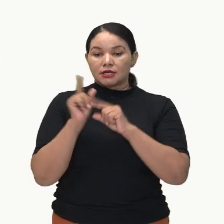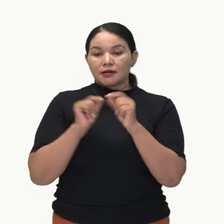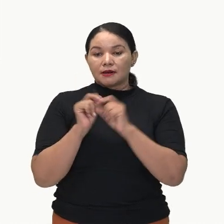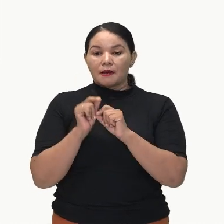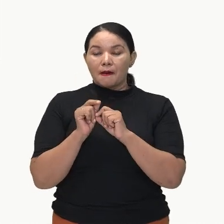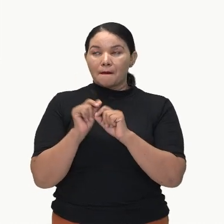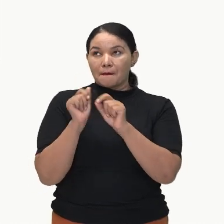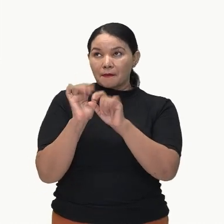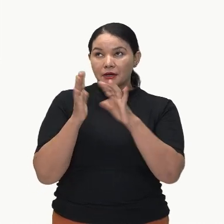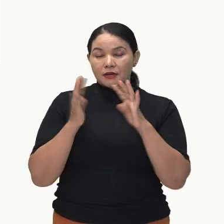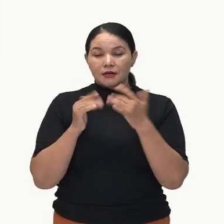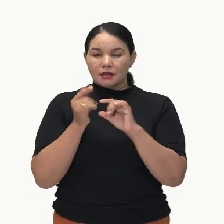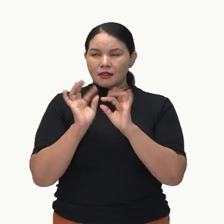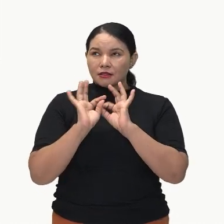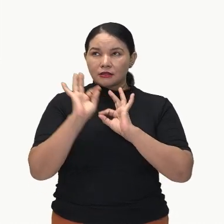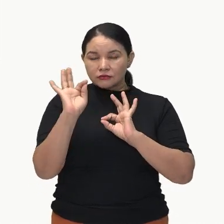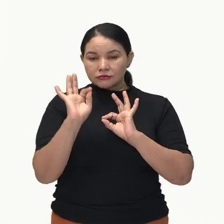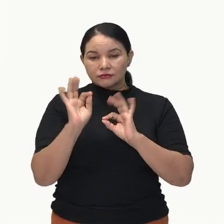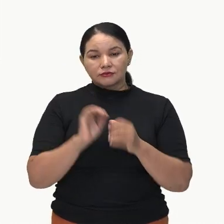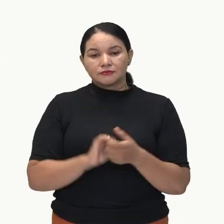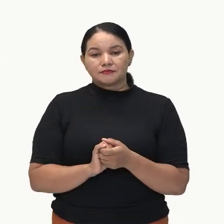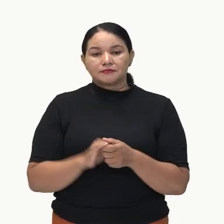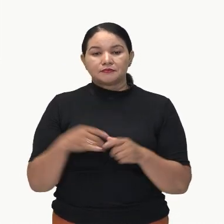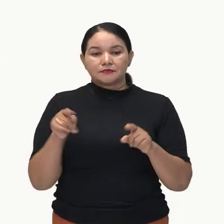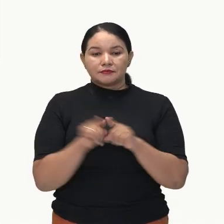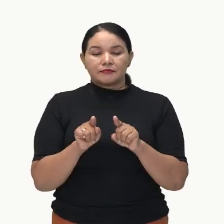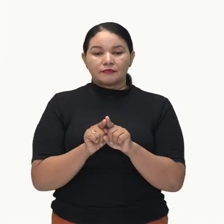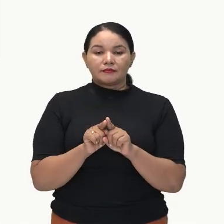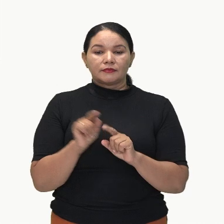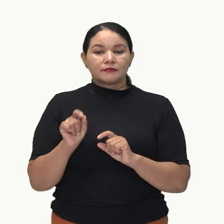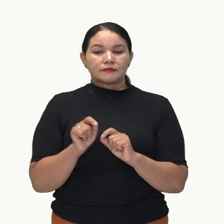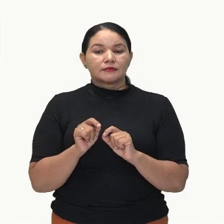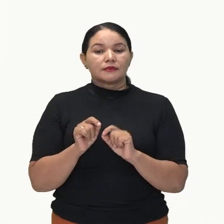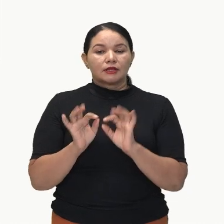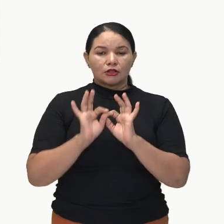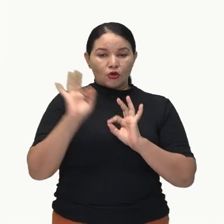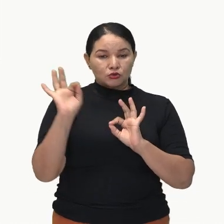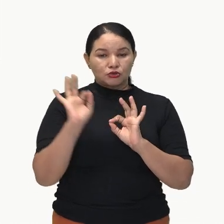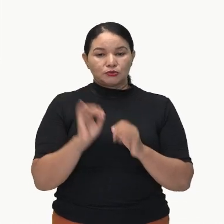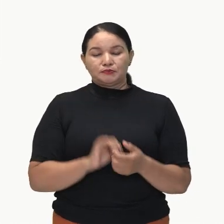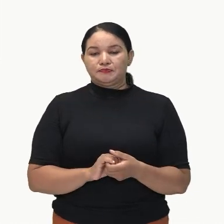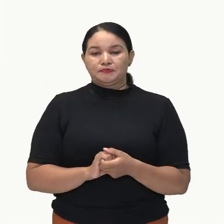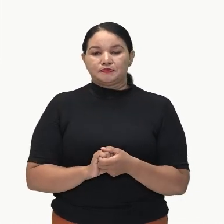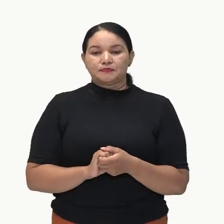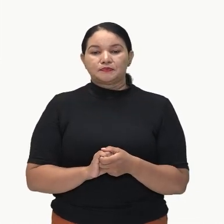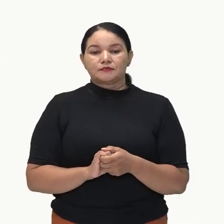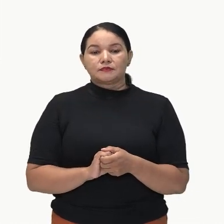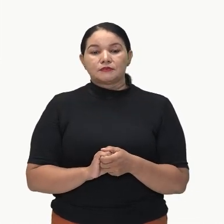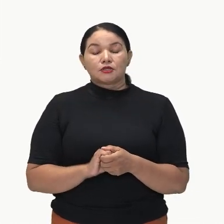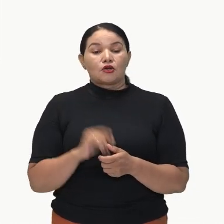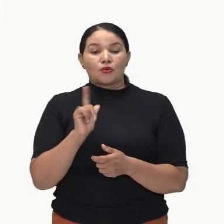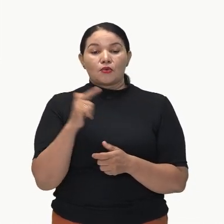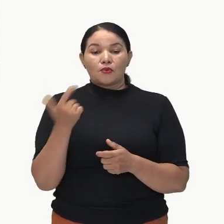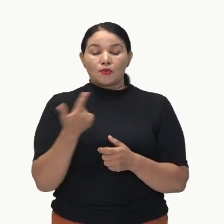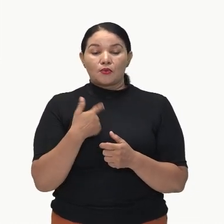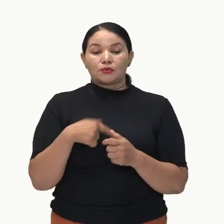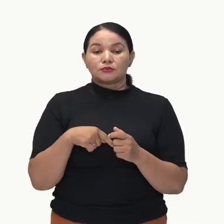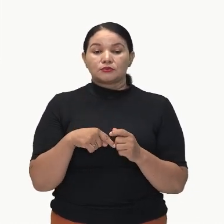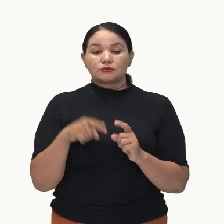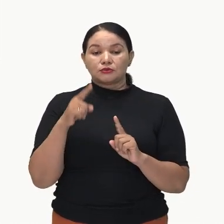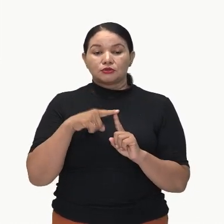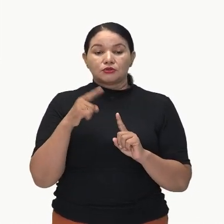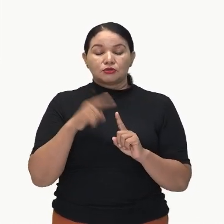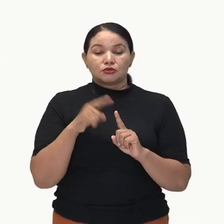lejos. Donde elas brilham? Lejos, ou seja, longe. Temos também advérbio de